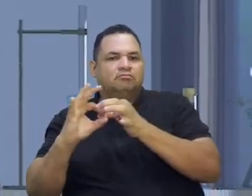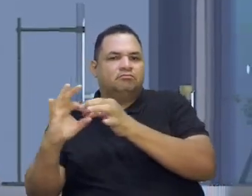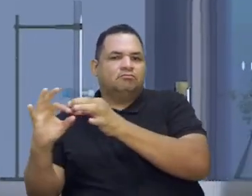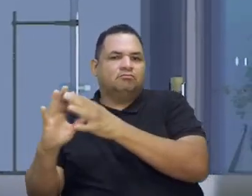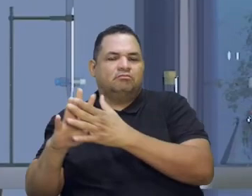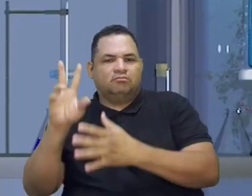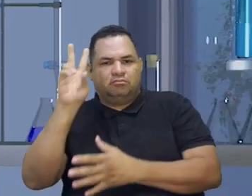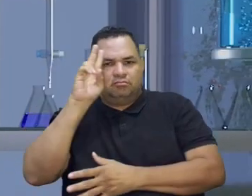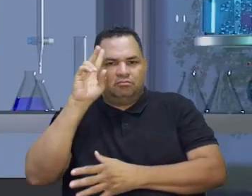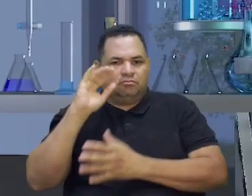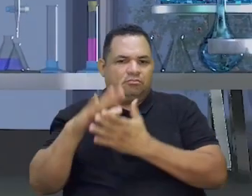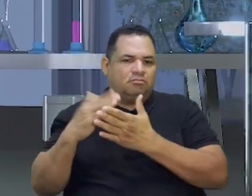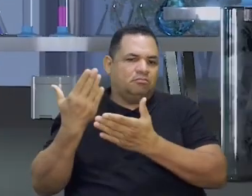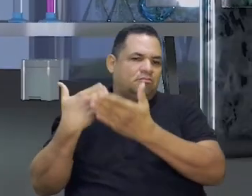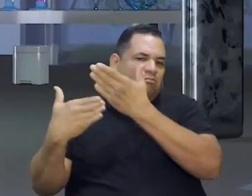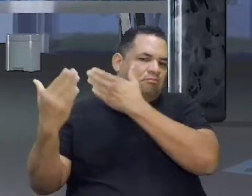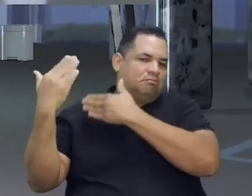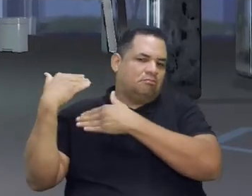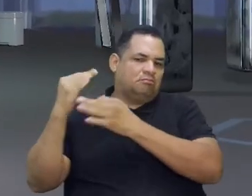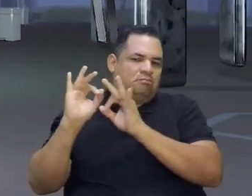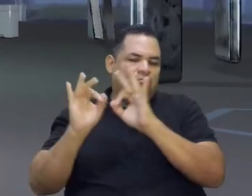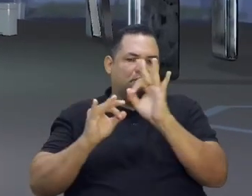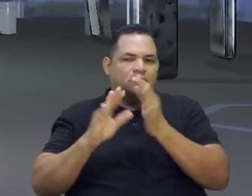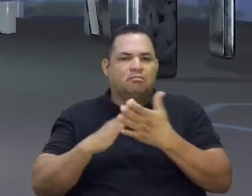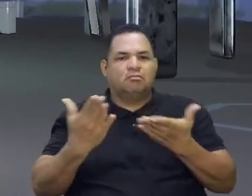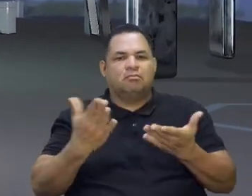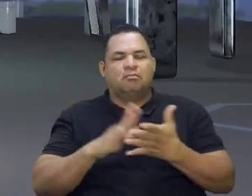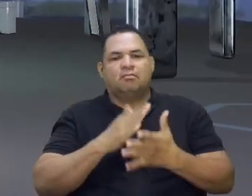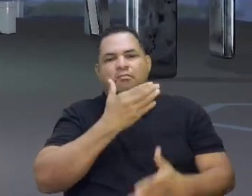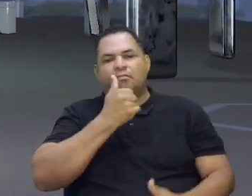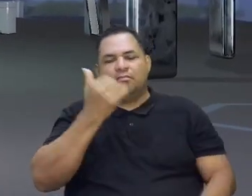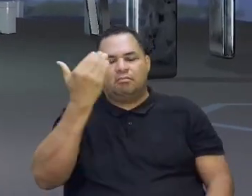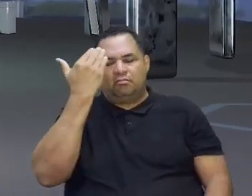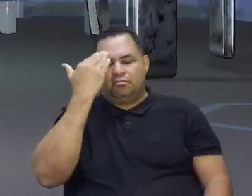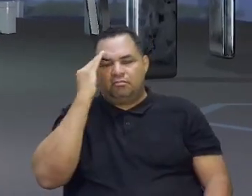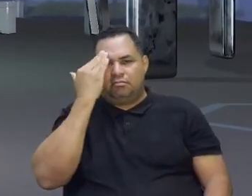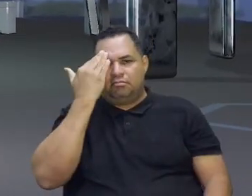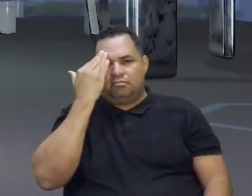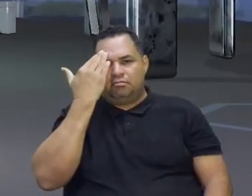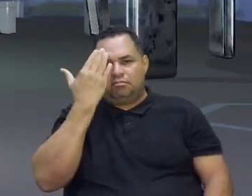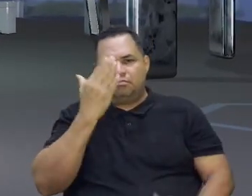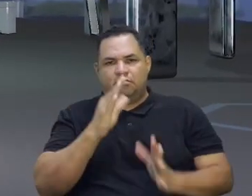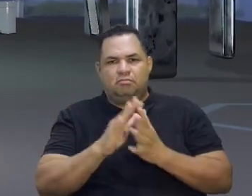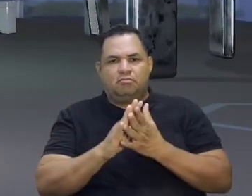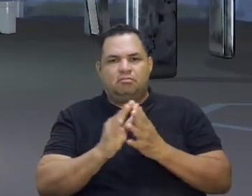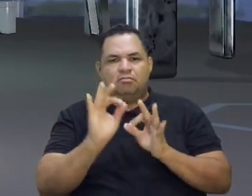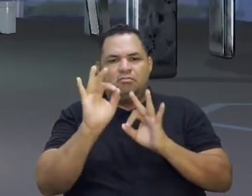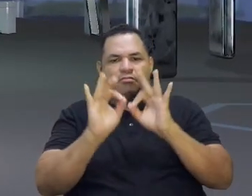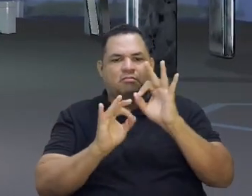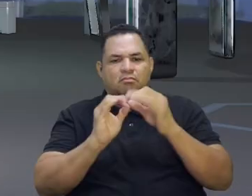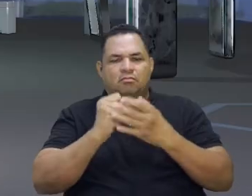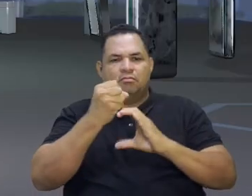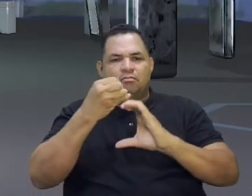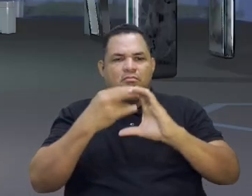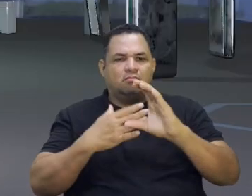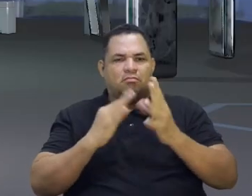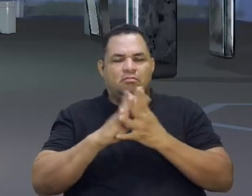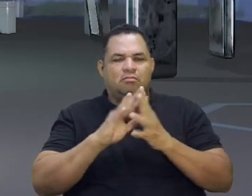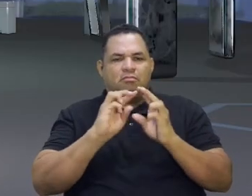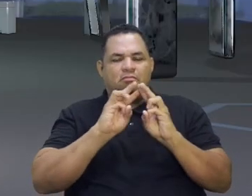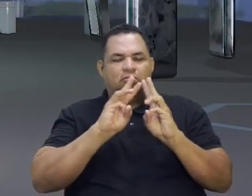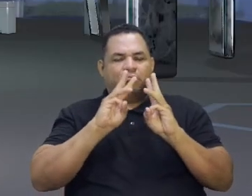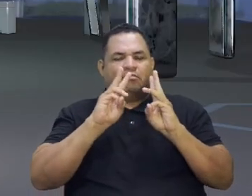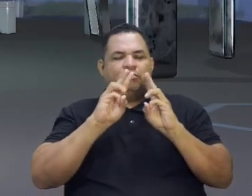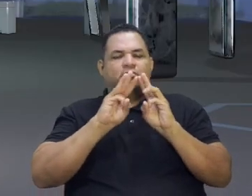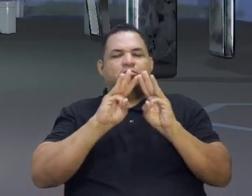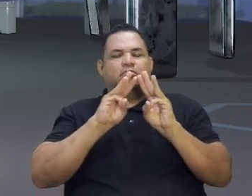de muitos anos atrás para que houvesse a melhor compreensão da constituição da matéria.